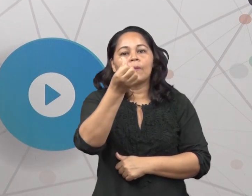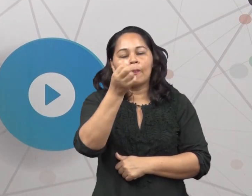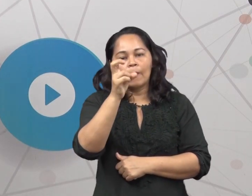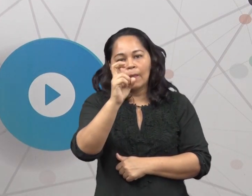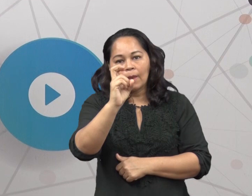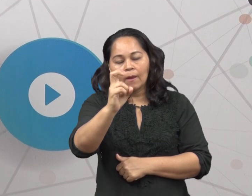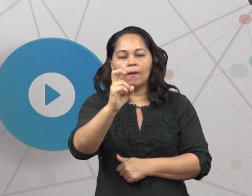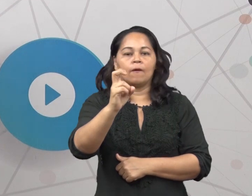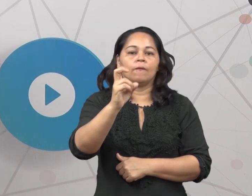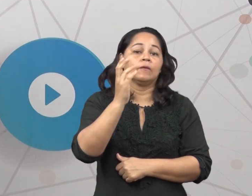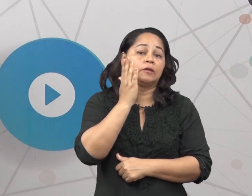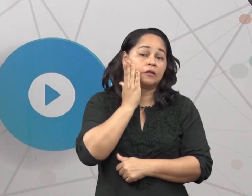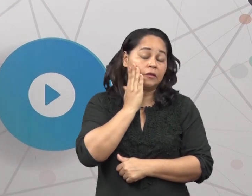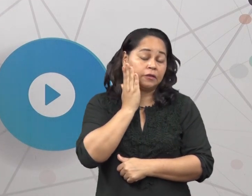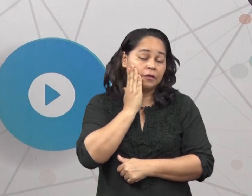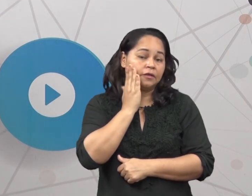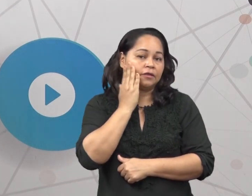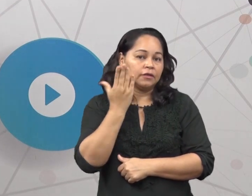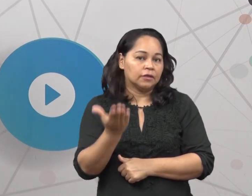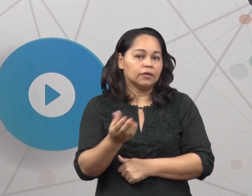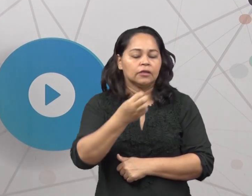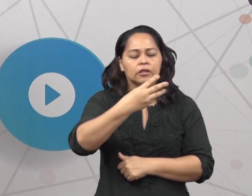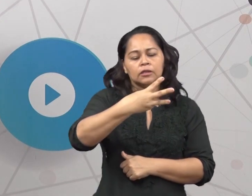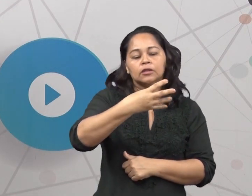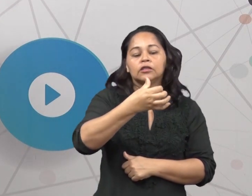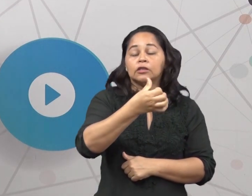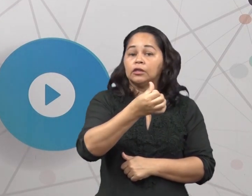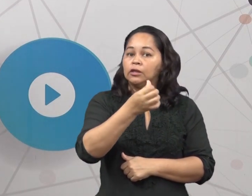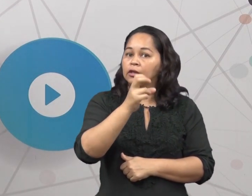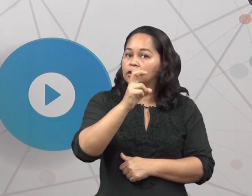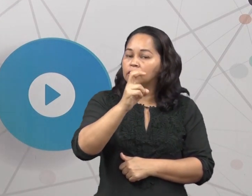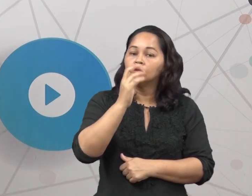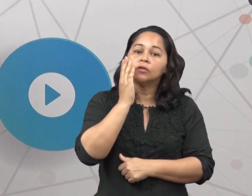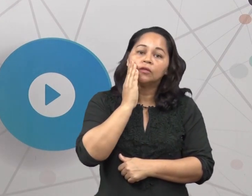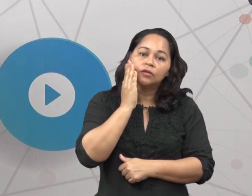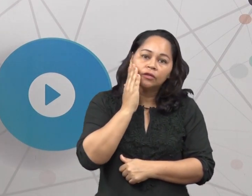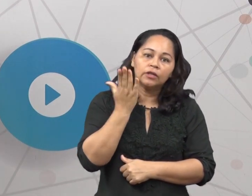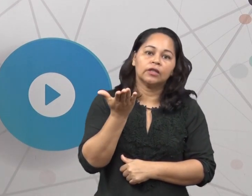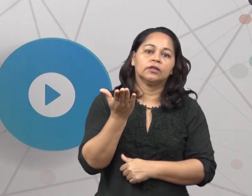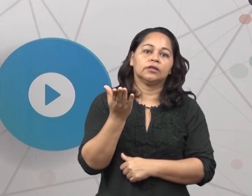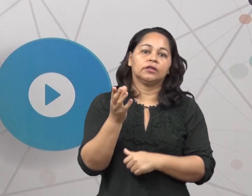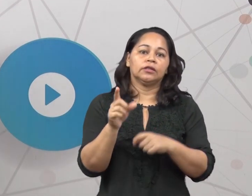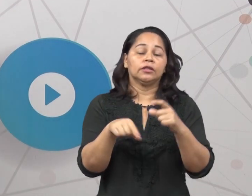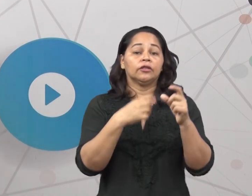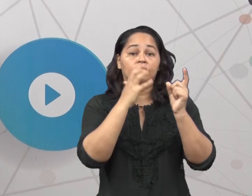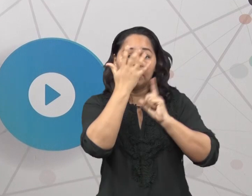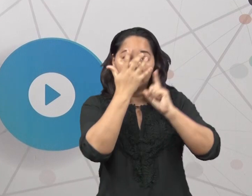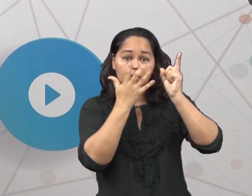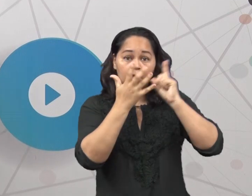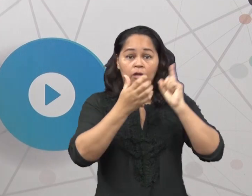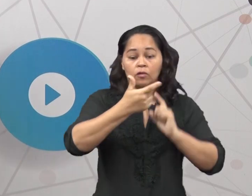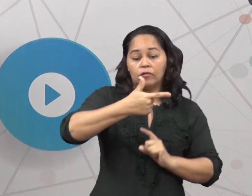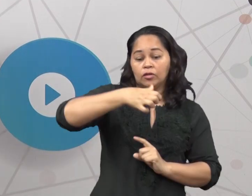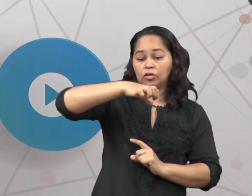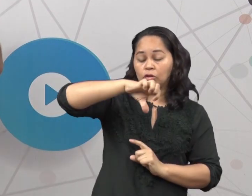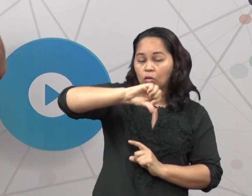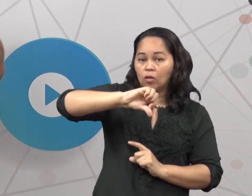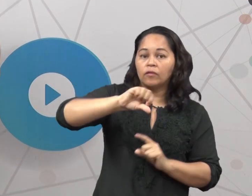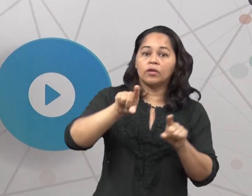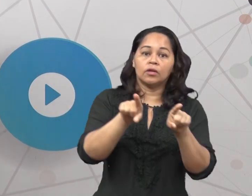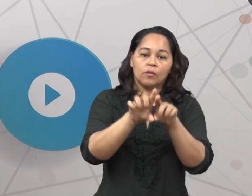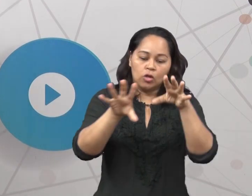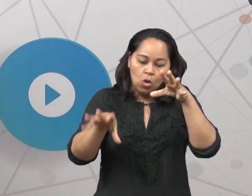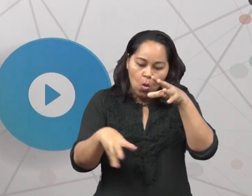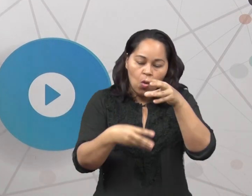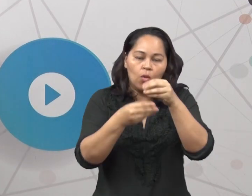dias. Nós temos 365 dias e no ano bissexto 366 dias. O movimento